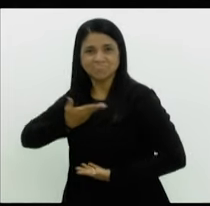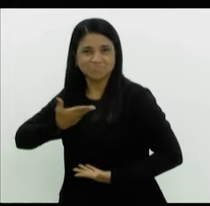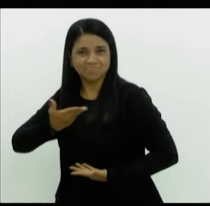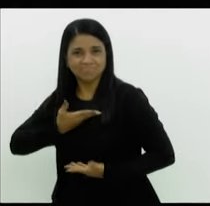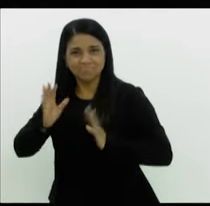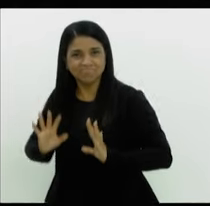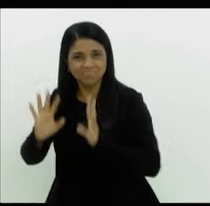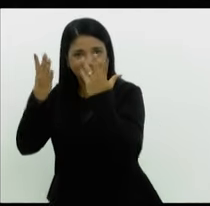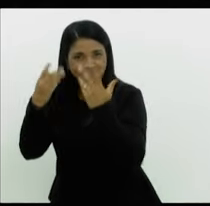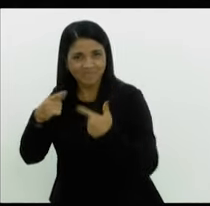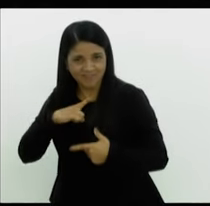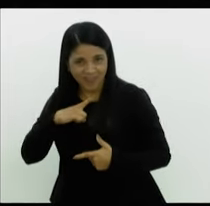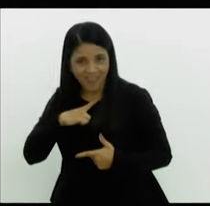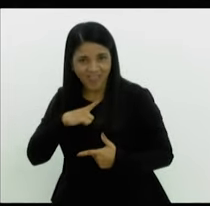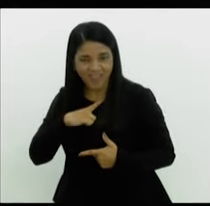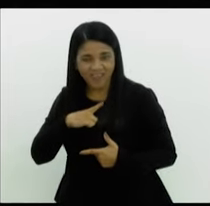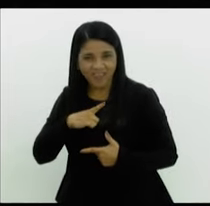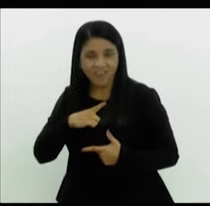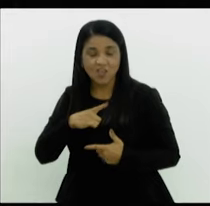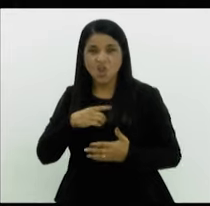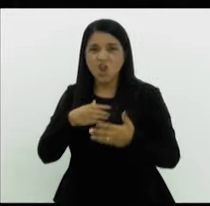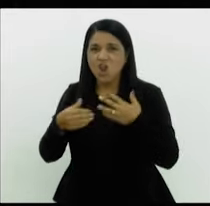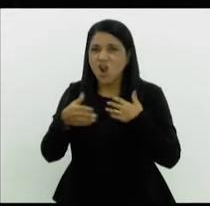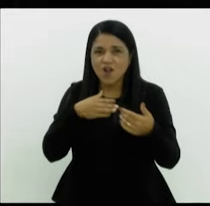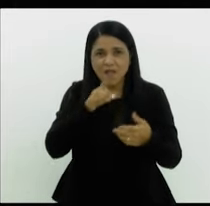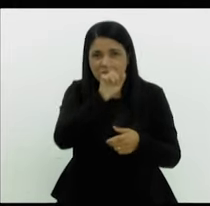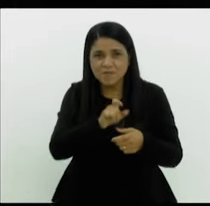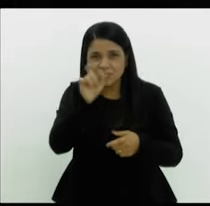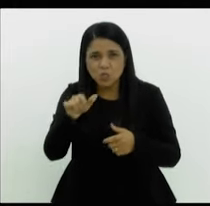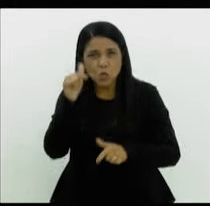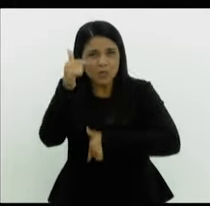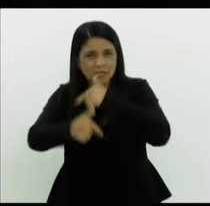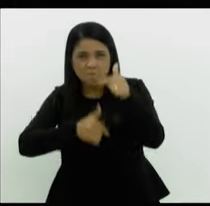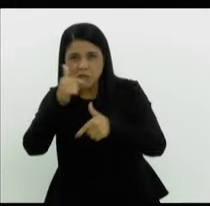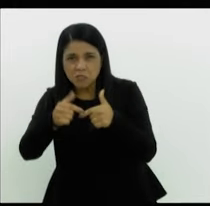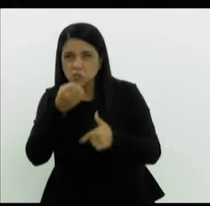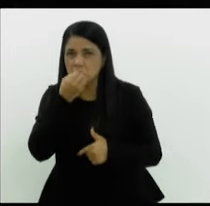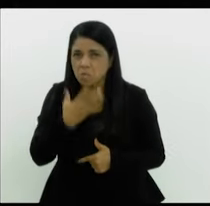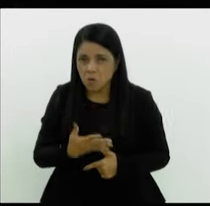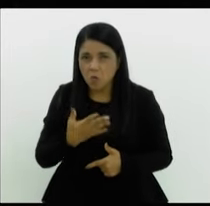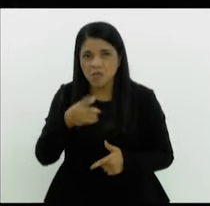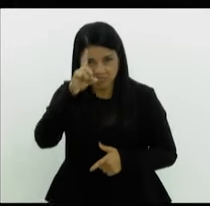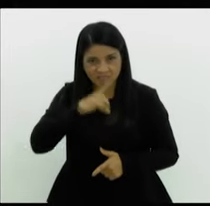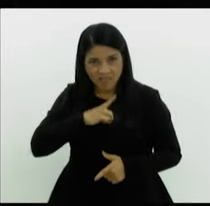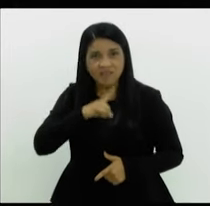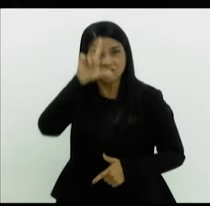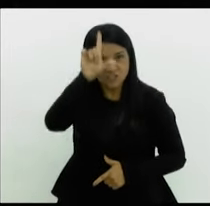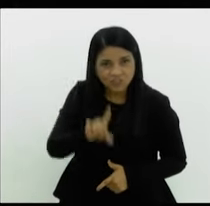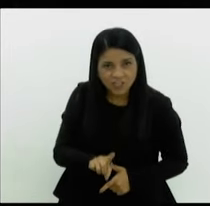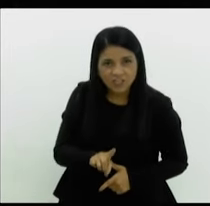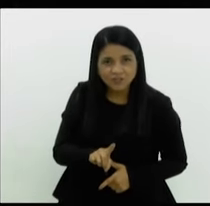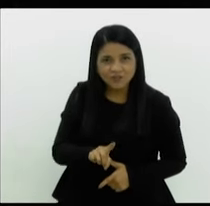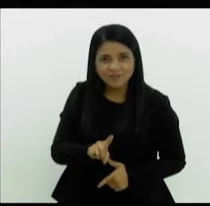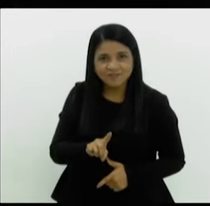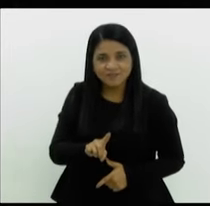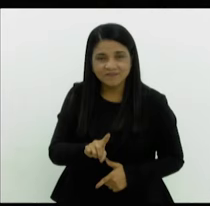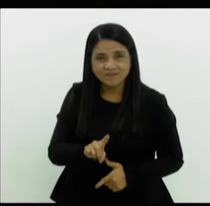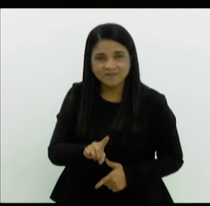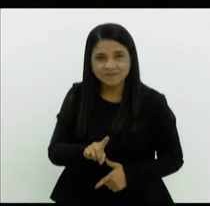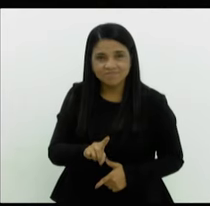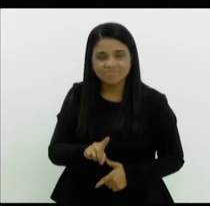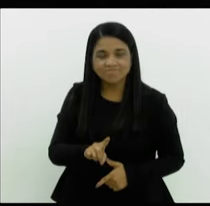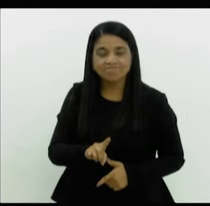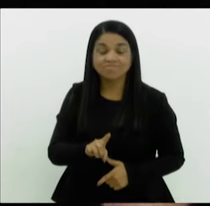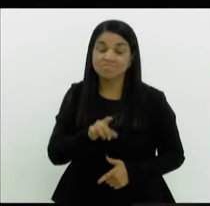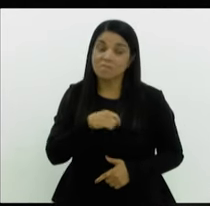queridos. Qualquer cidadão de bem, trabalhador, terá esse direito. Mas